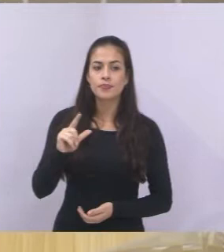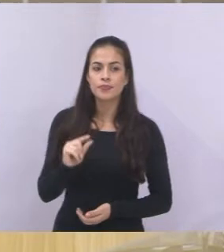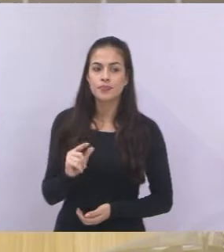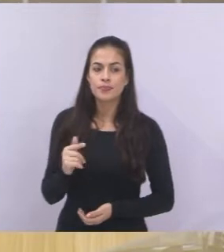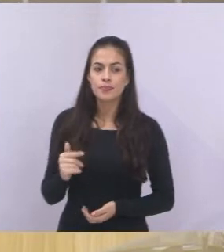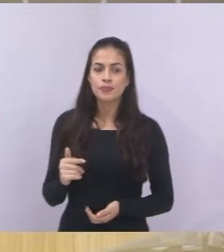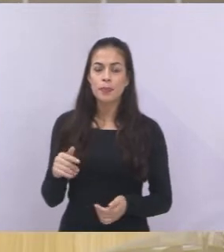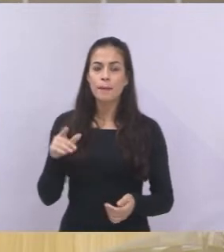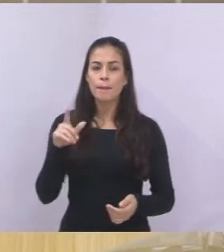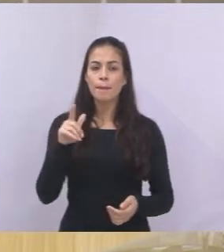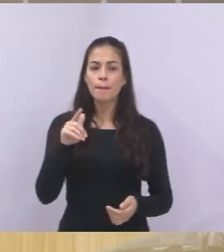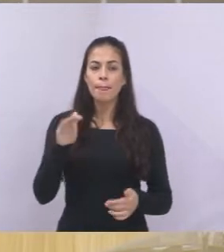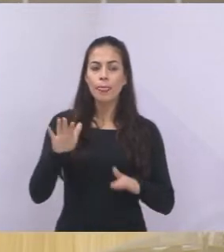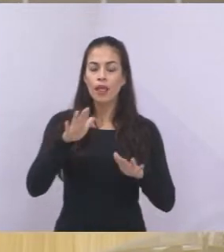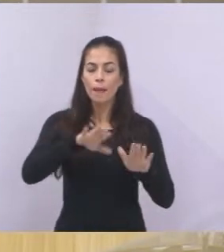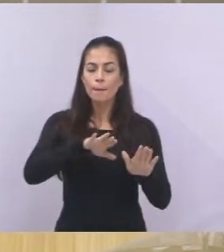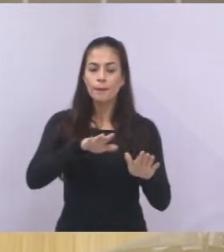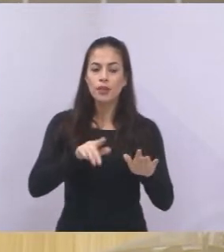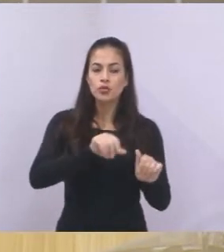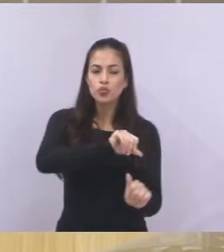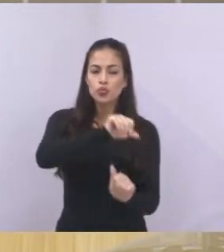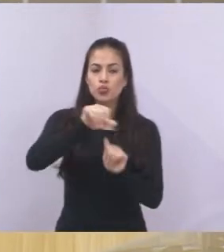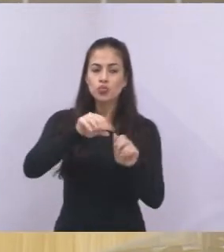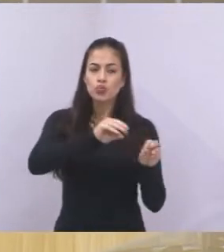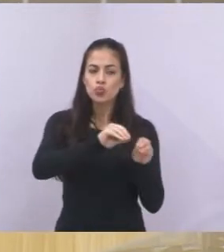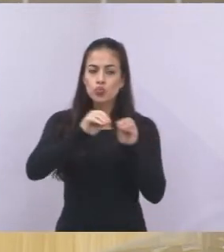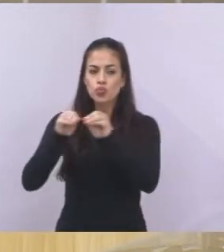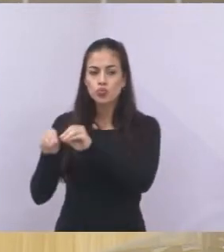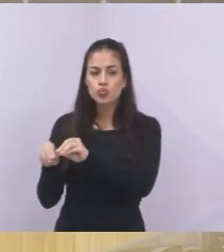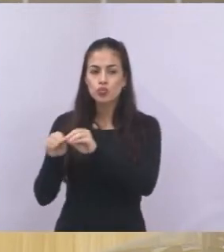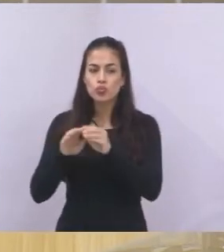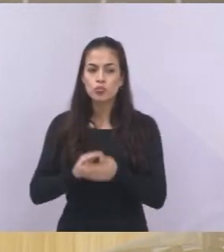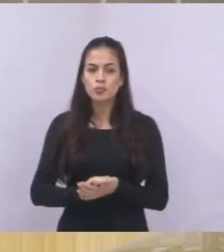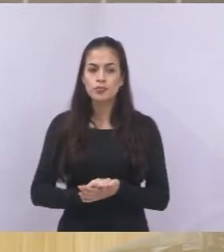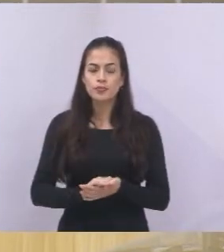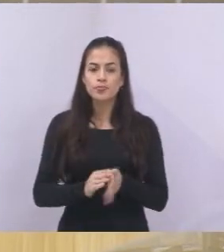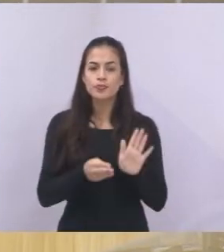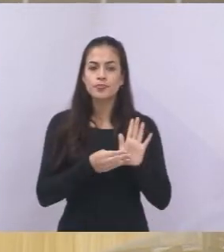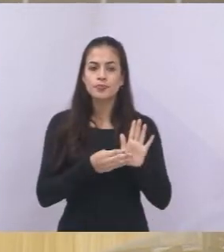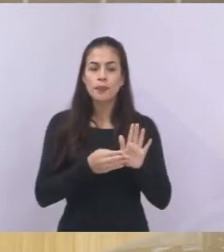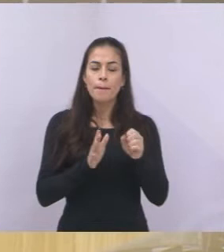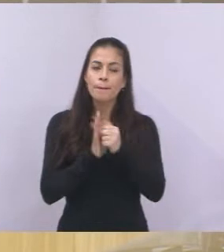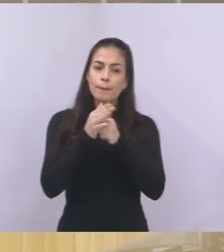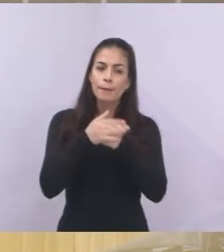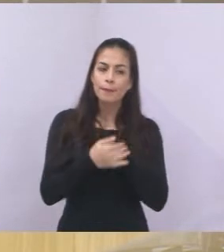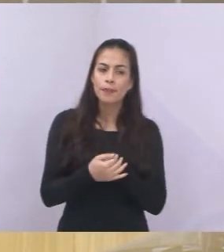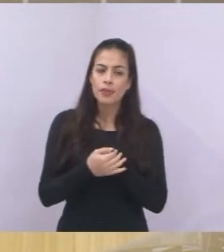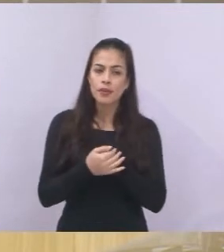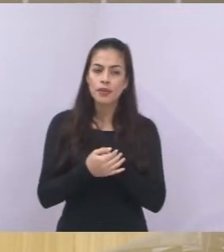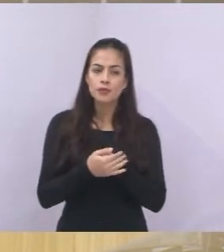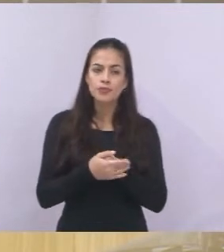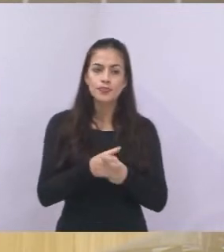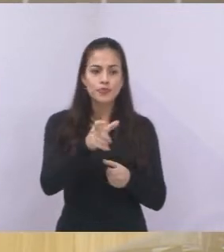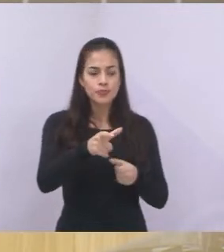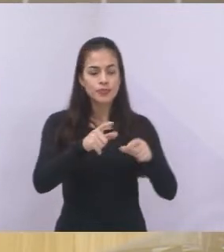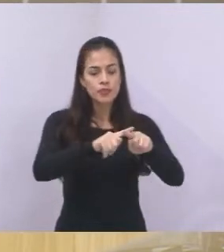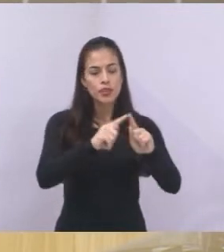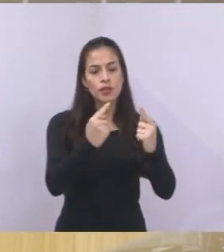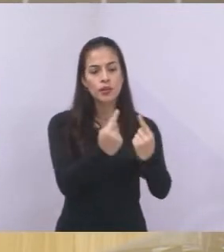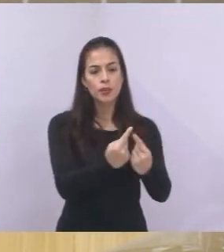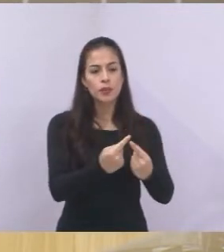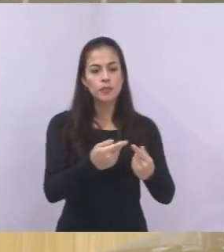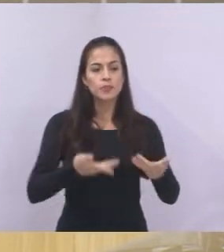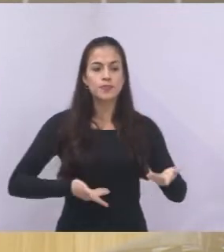regra de transição correspondente também que foram previstas a fim de conferir uma proteção mais efetiva a este grupo de servidores.